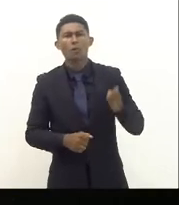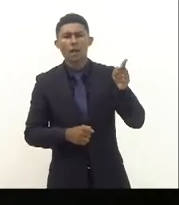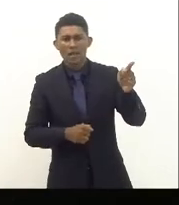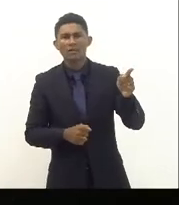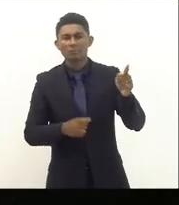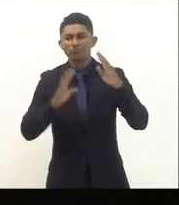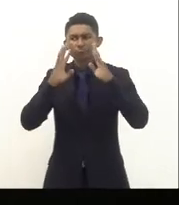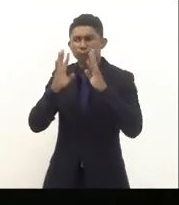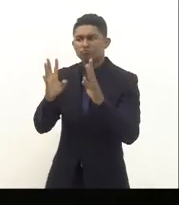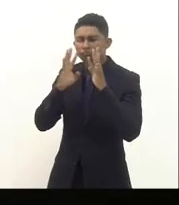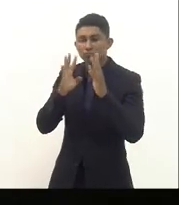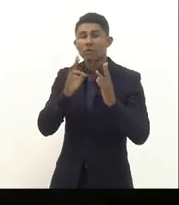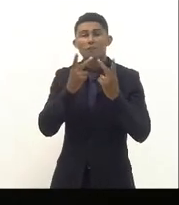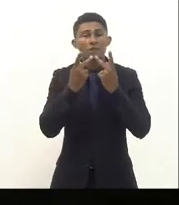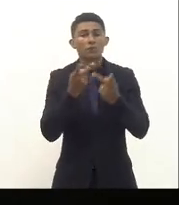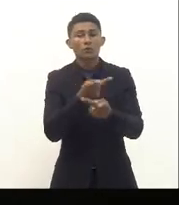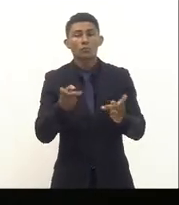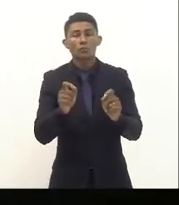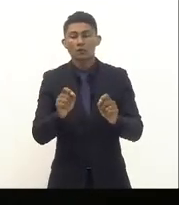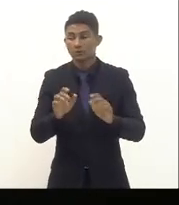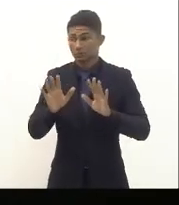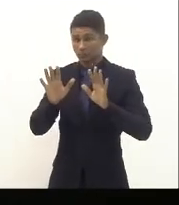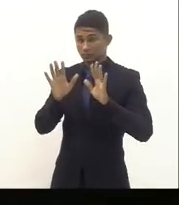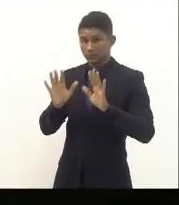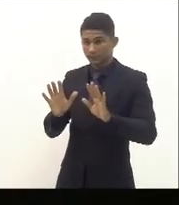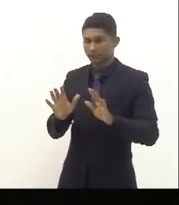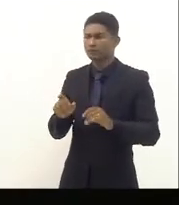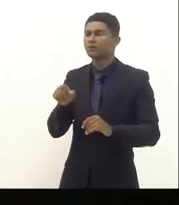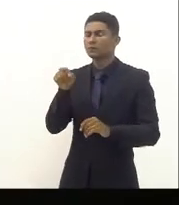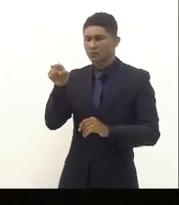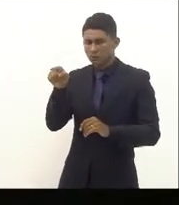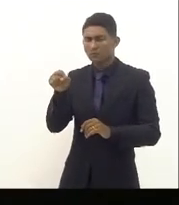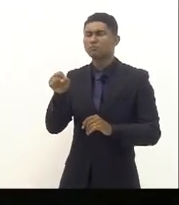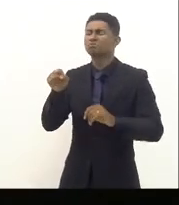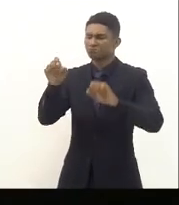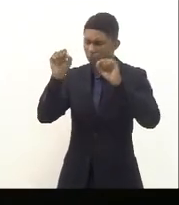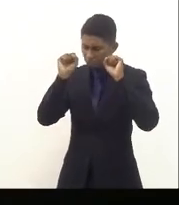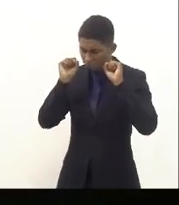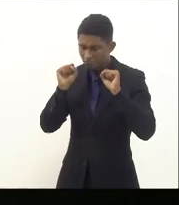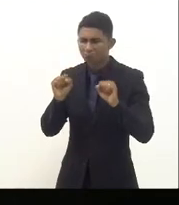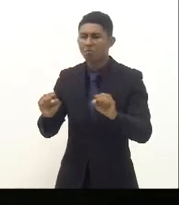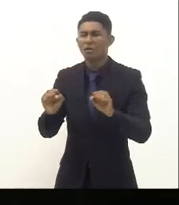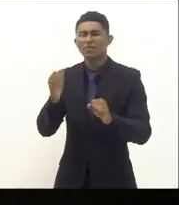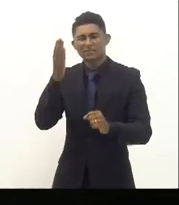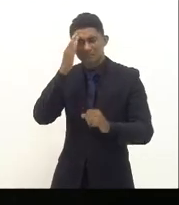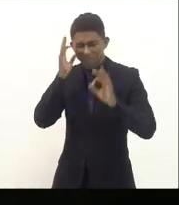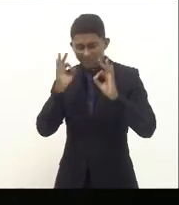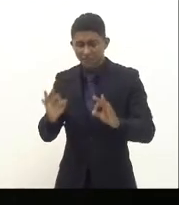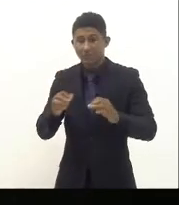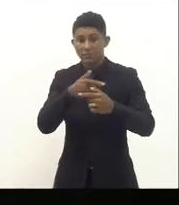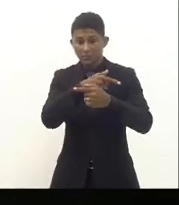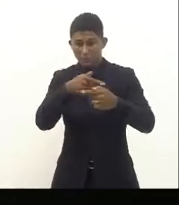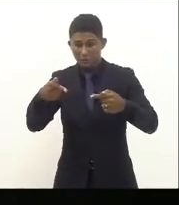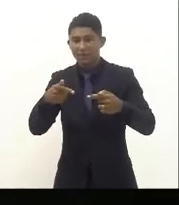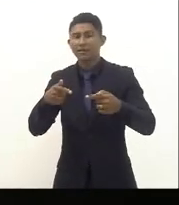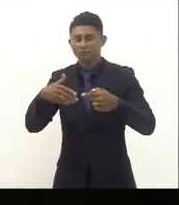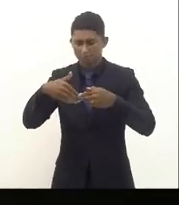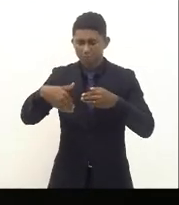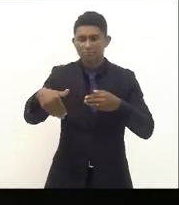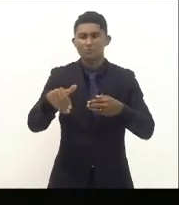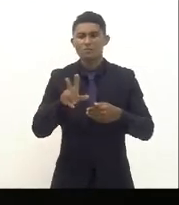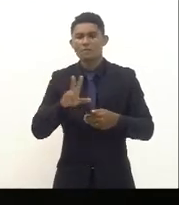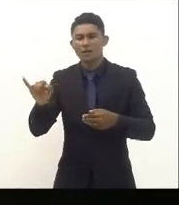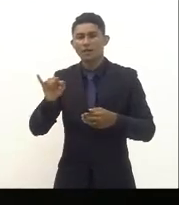e disse Governador Carlos gastro se eu pode deixar que ainda esta semana nós vamos